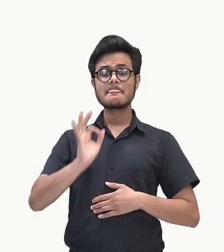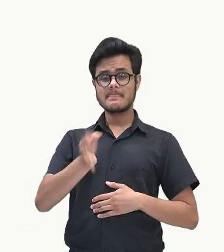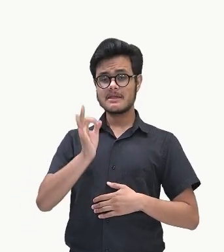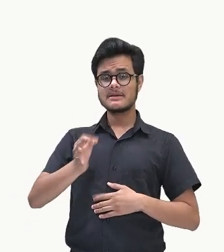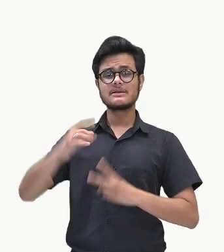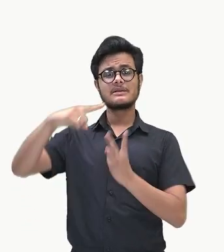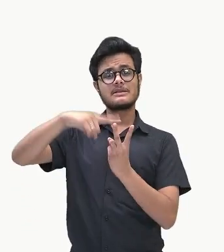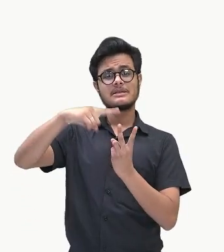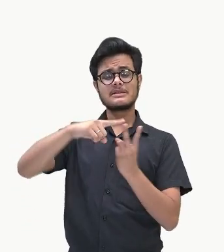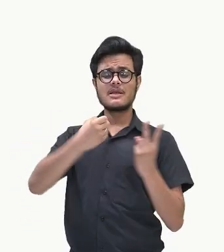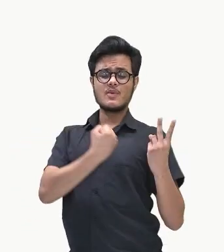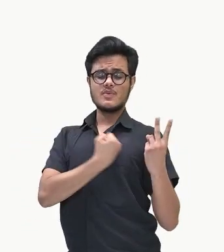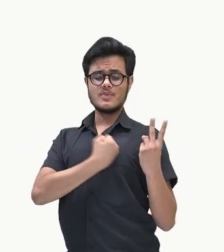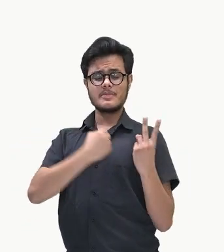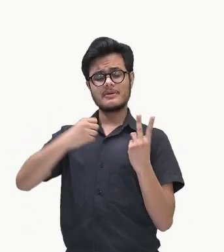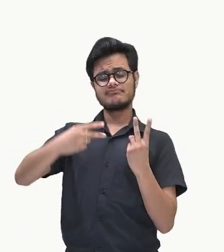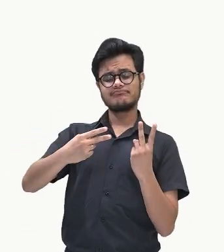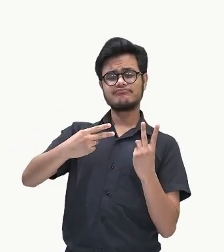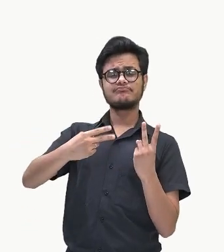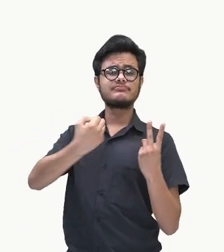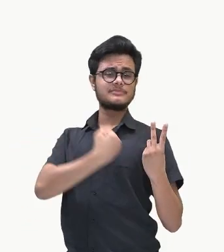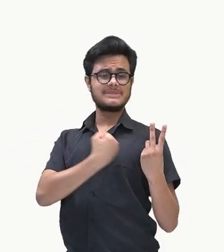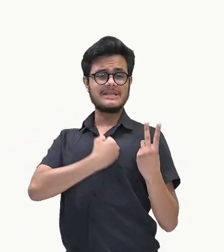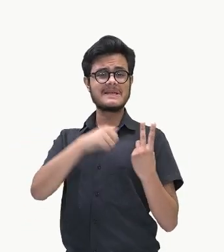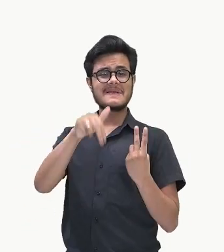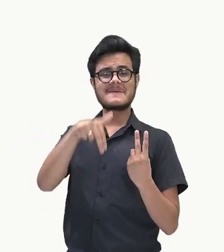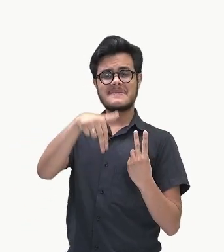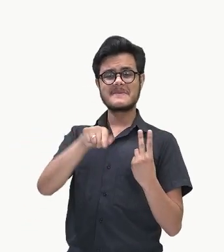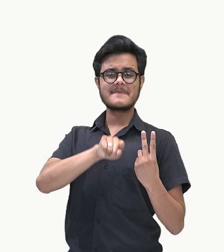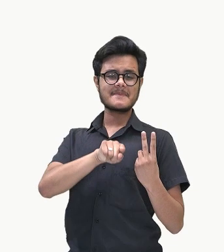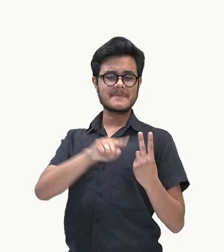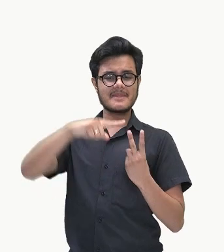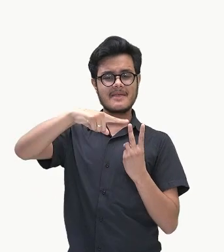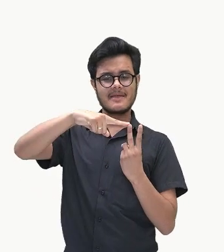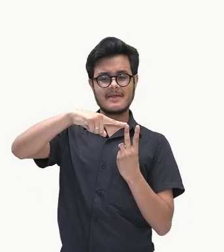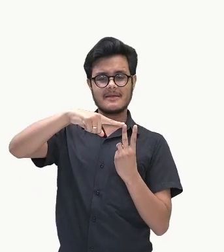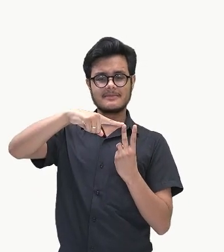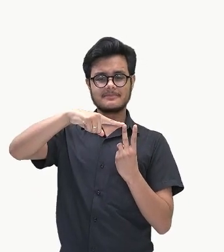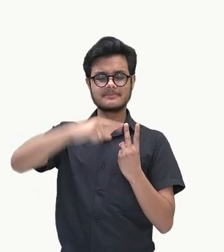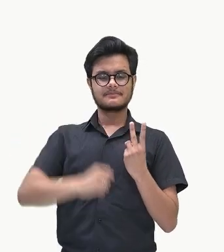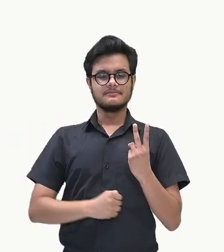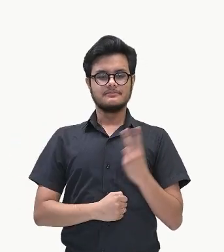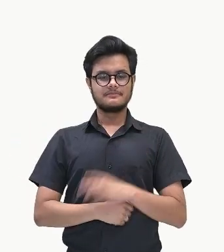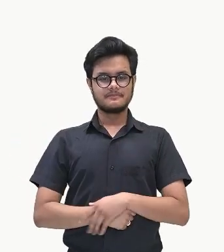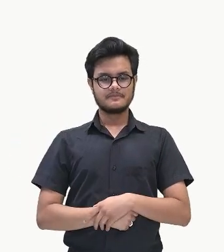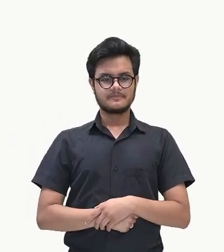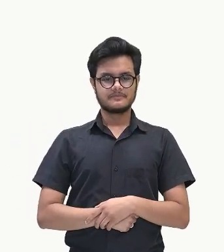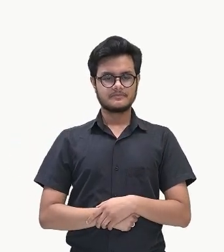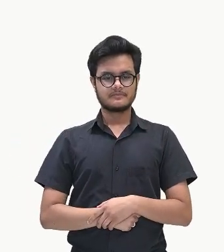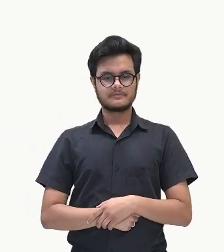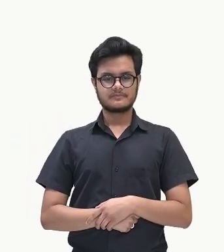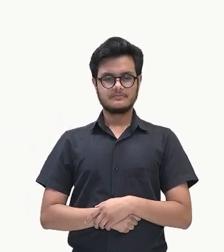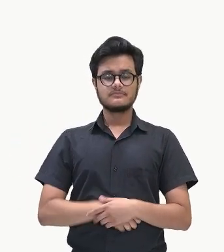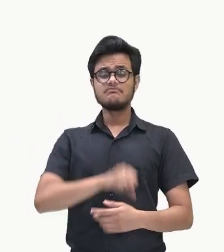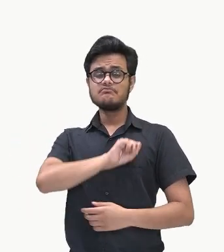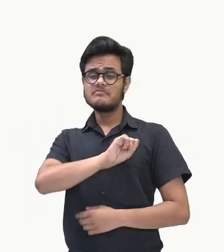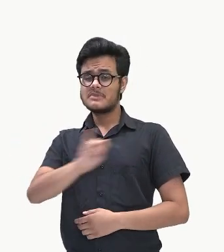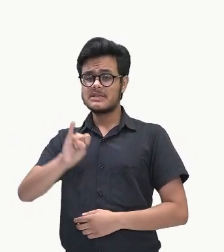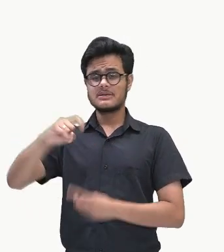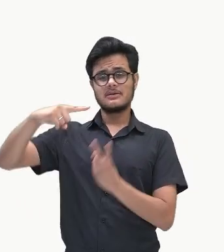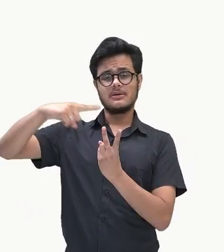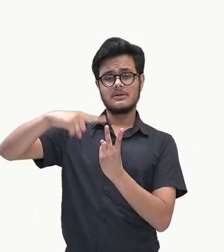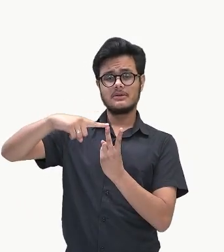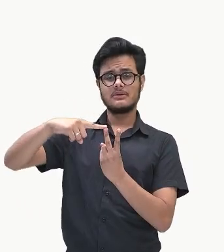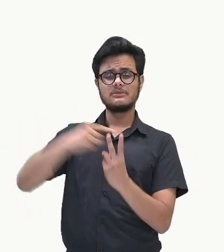radicando, que é este número aqui de dentro. Então, se o índice do radical